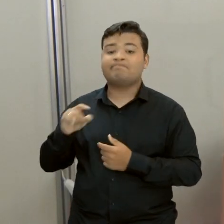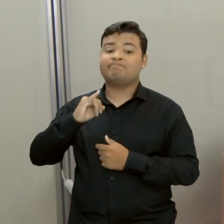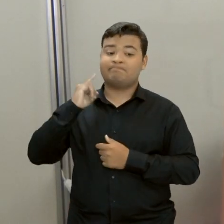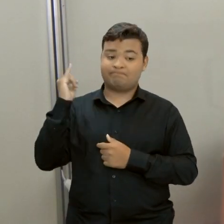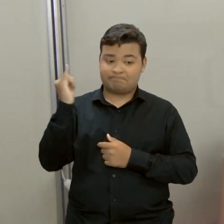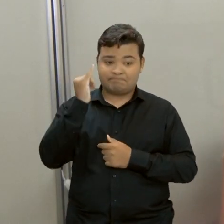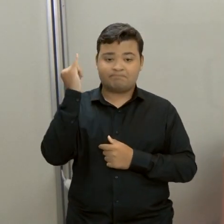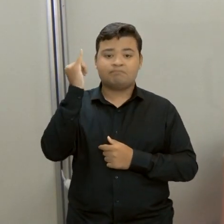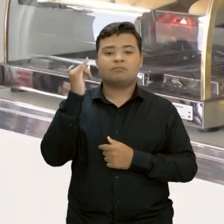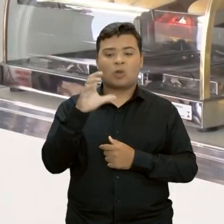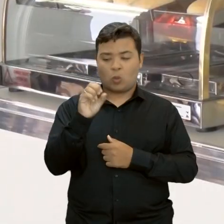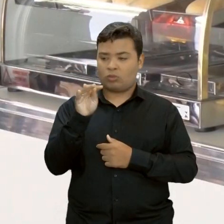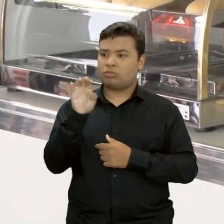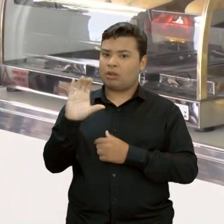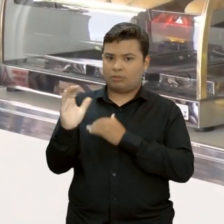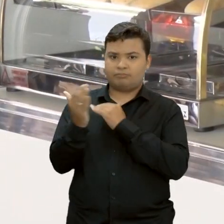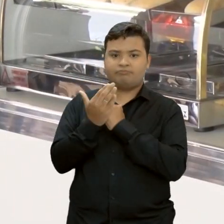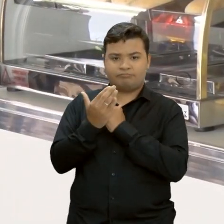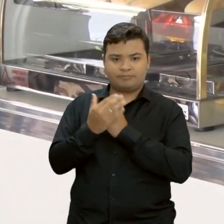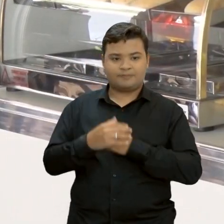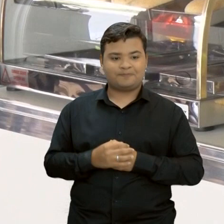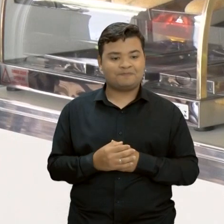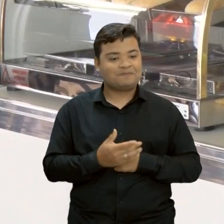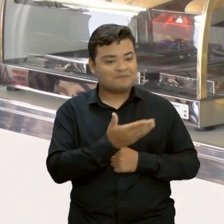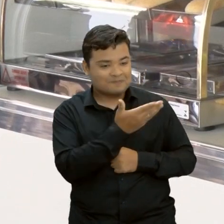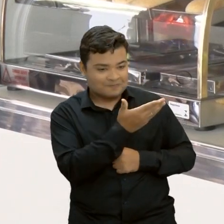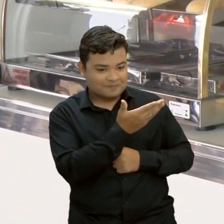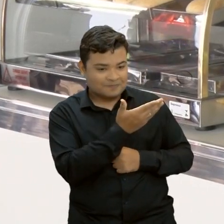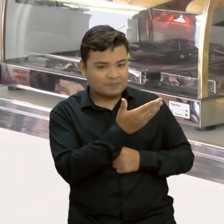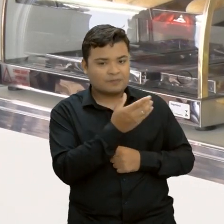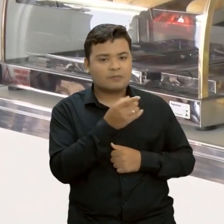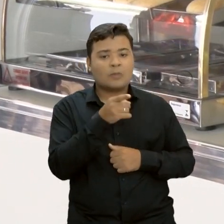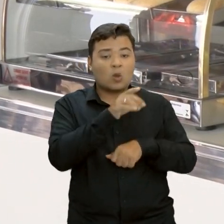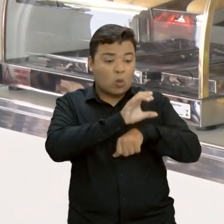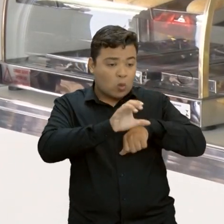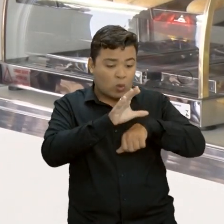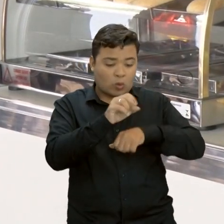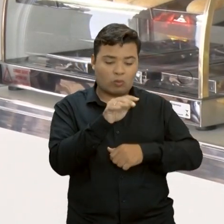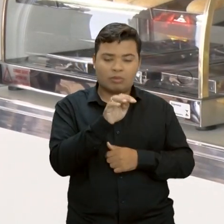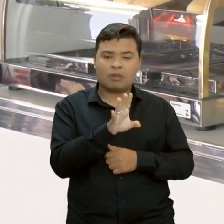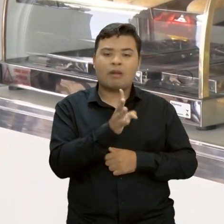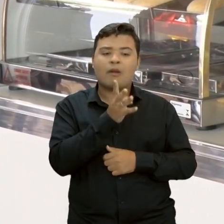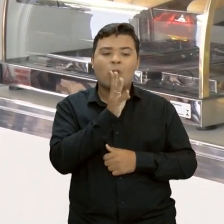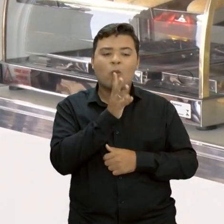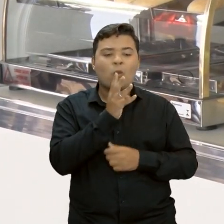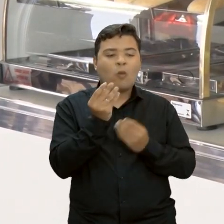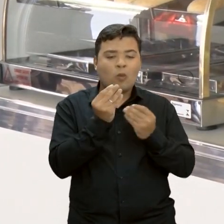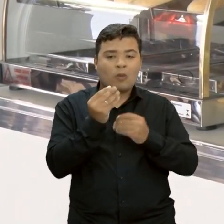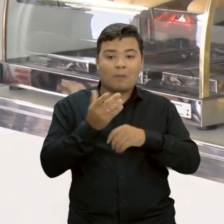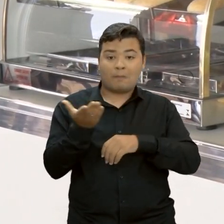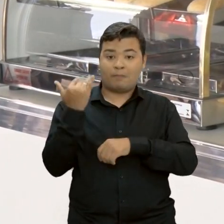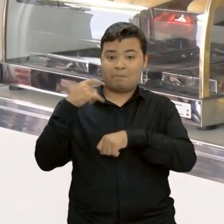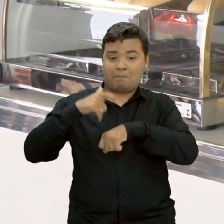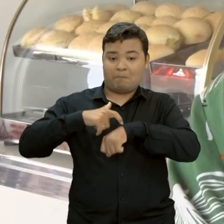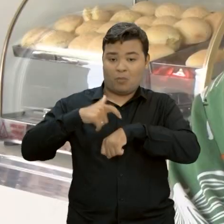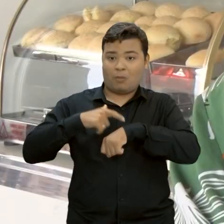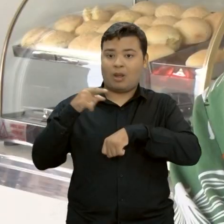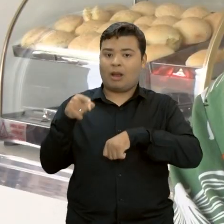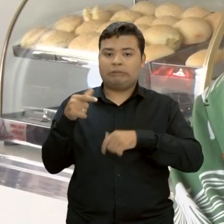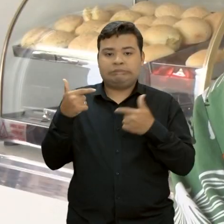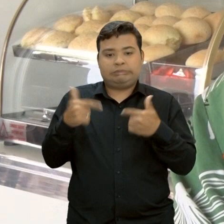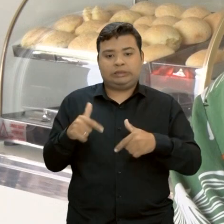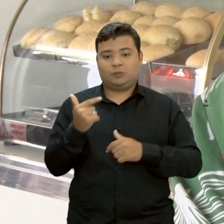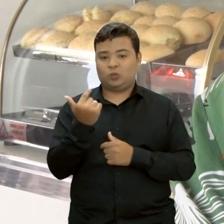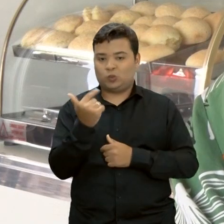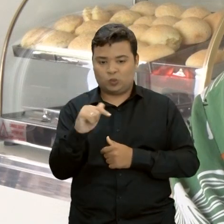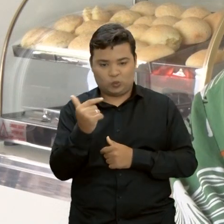mim o Cotec, hein? Edneide conheceu os cursos do Cotec em um momento que estava desempregada. Viu ali